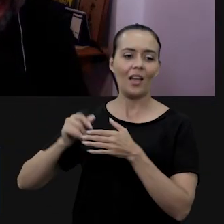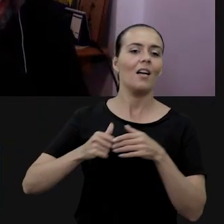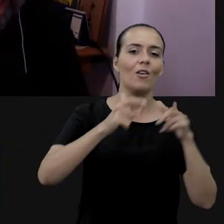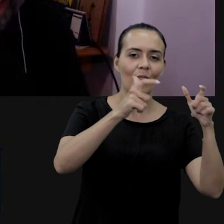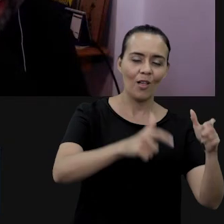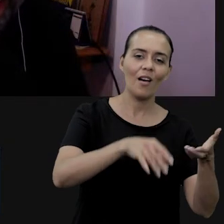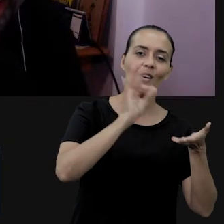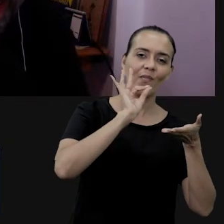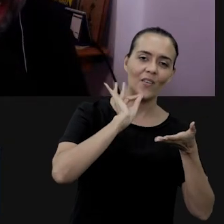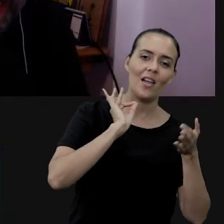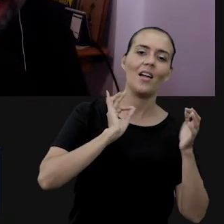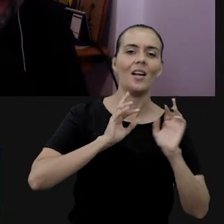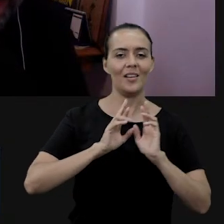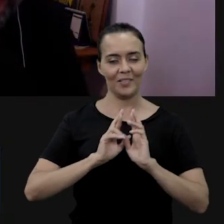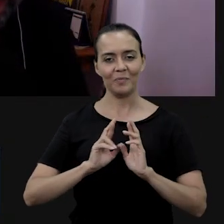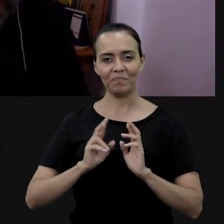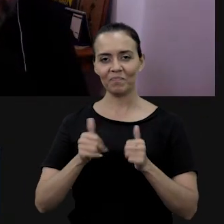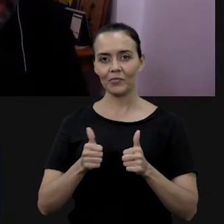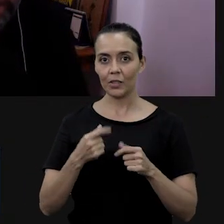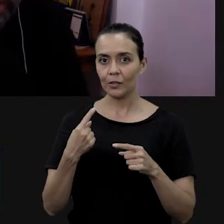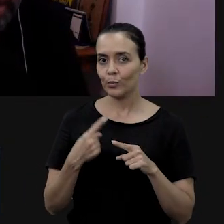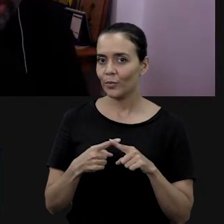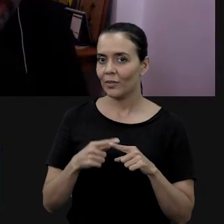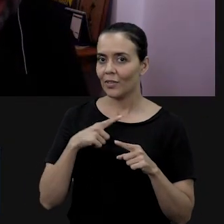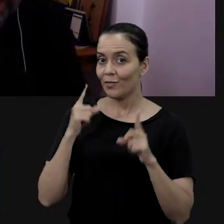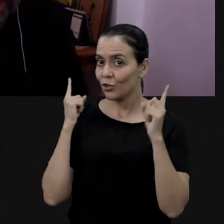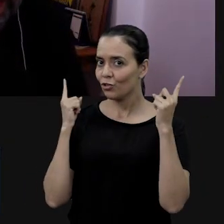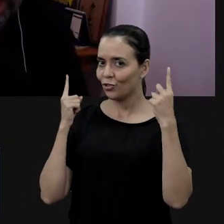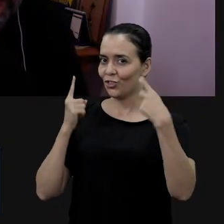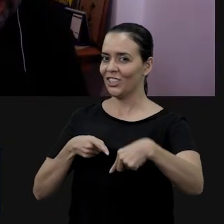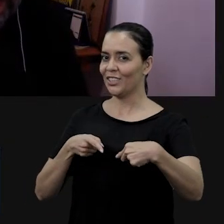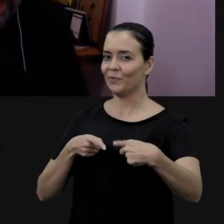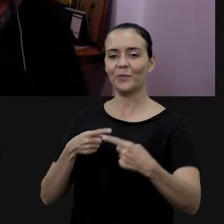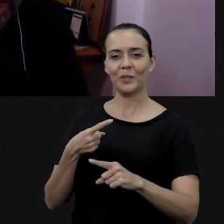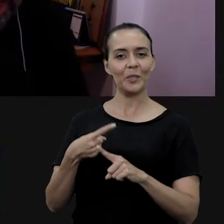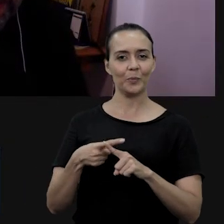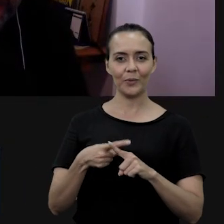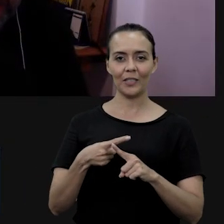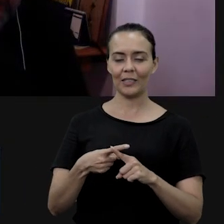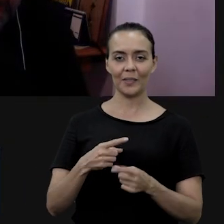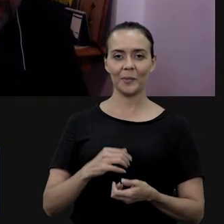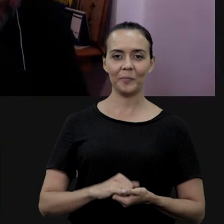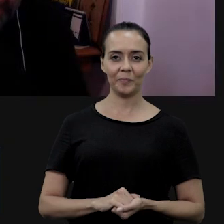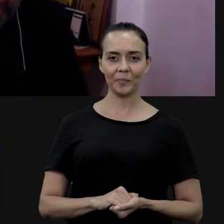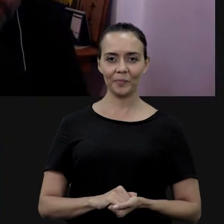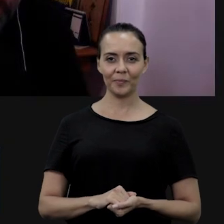queria também que você contasse é exatamente isso. esse desafio aí. Esse foi um desafio.